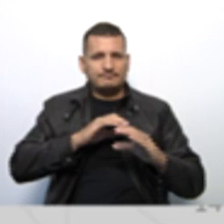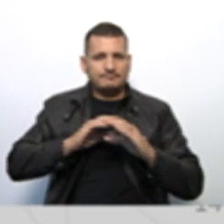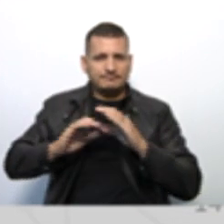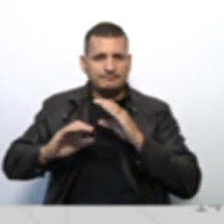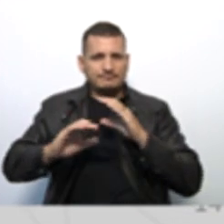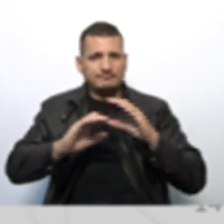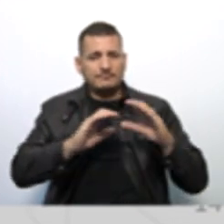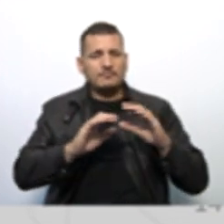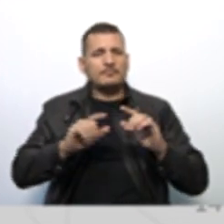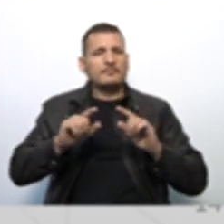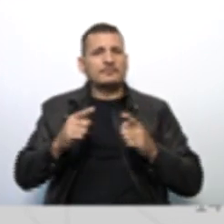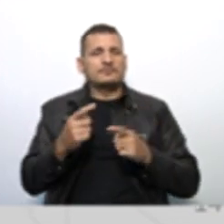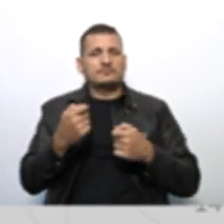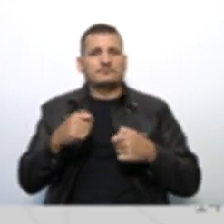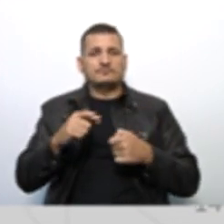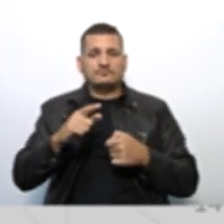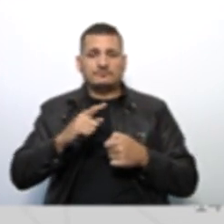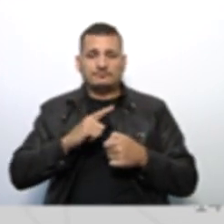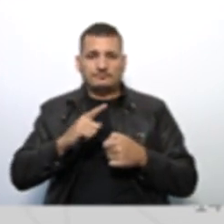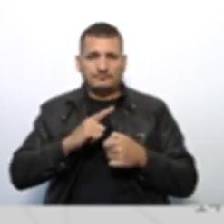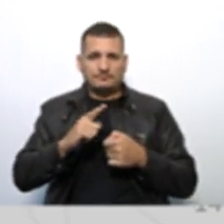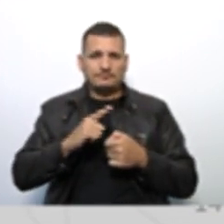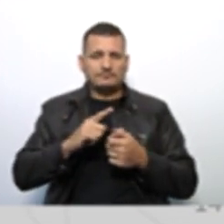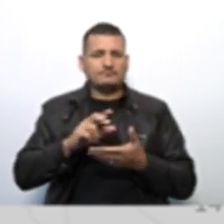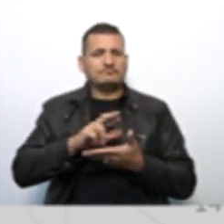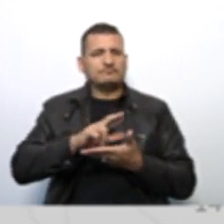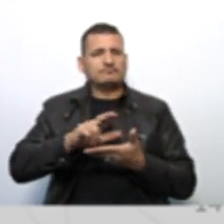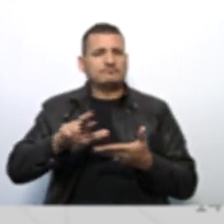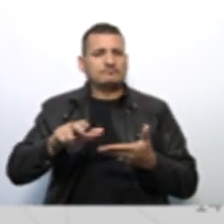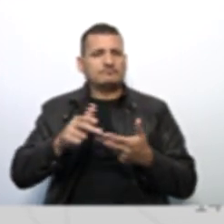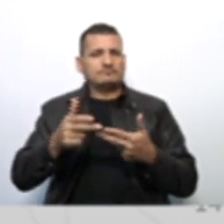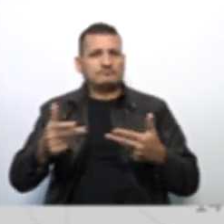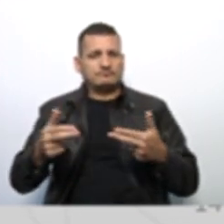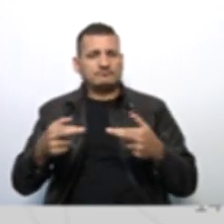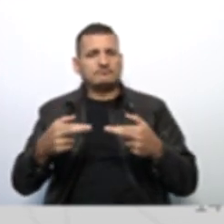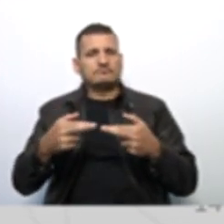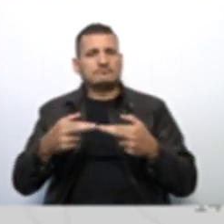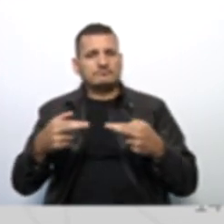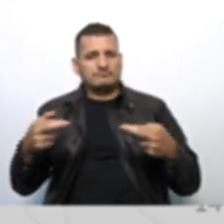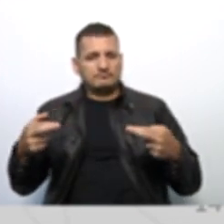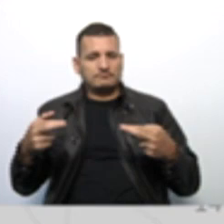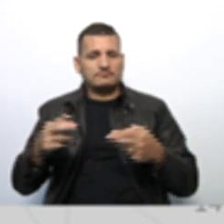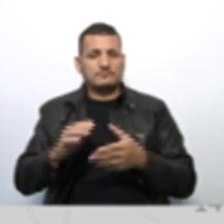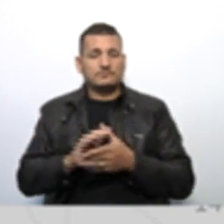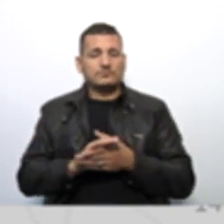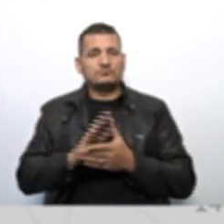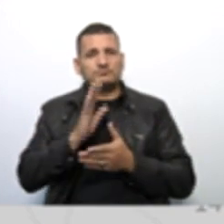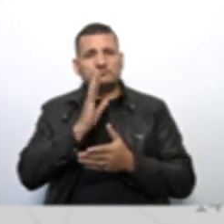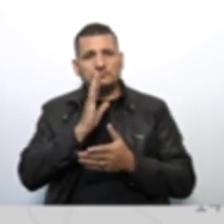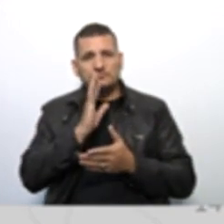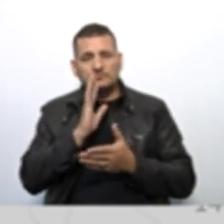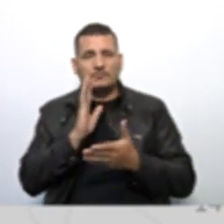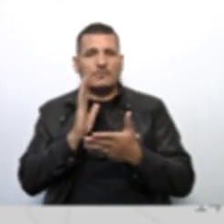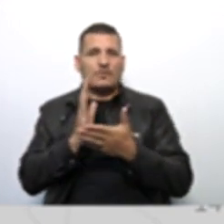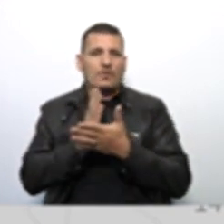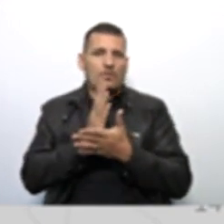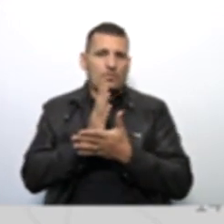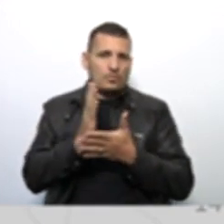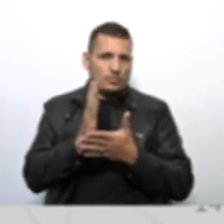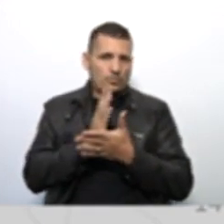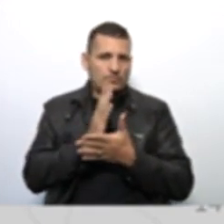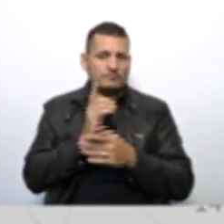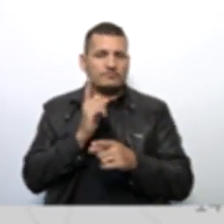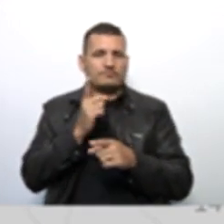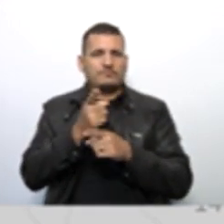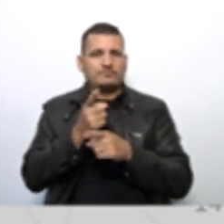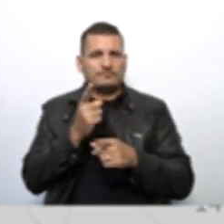existem diversos tipos de componentes que formam uma rede. A seguir, conheceremos alguns componentes